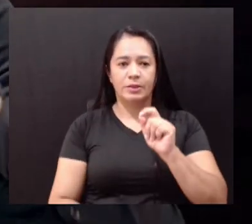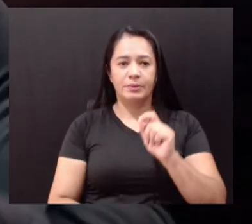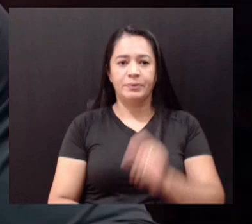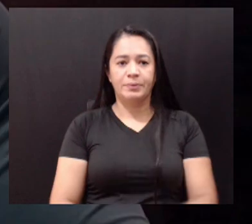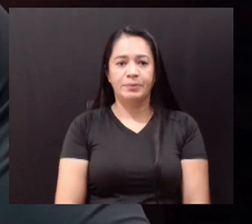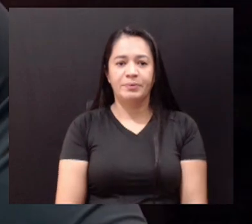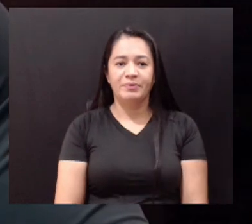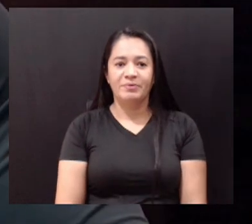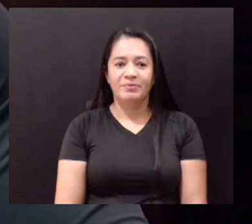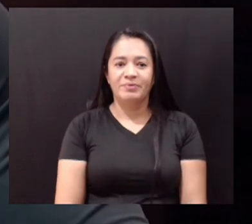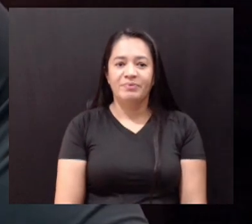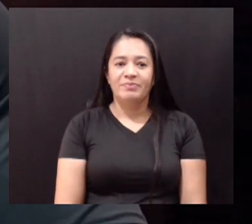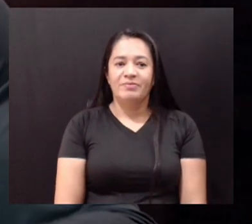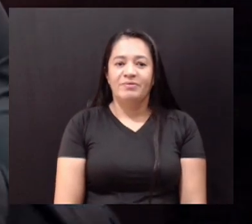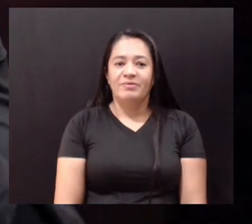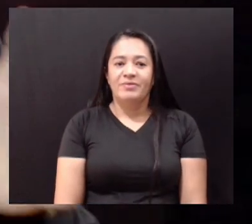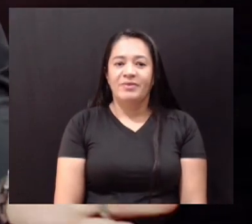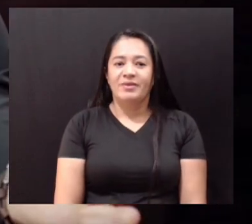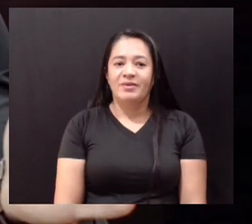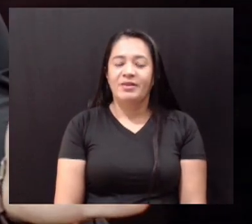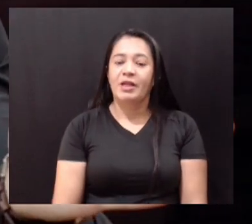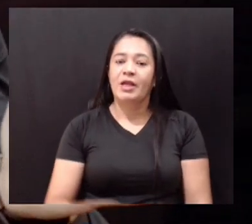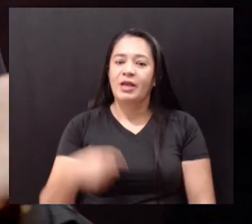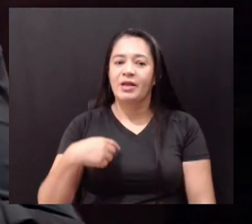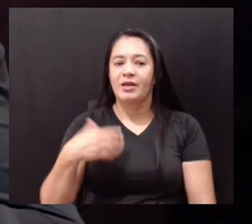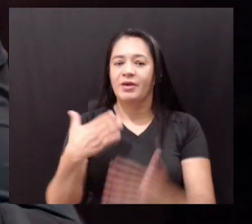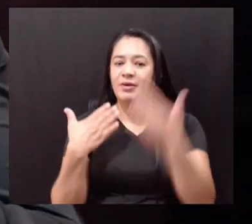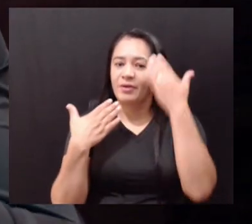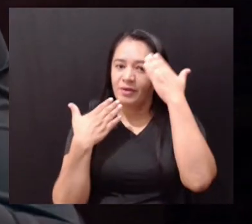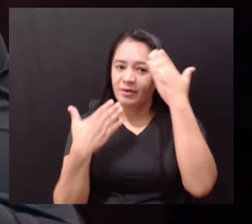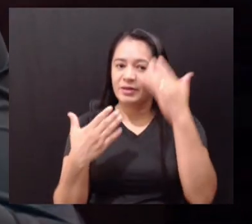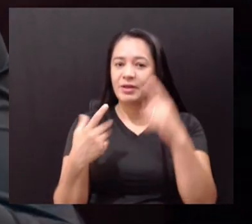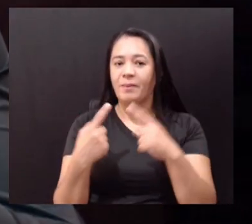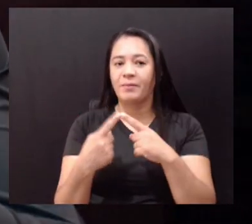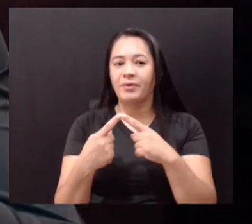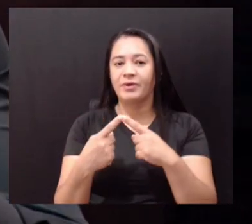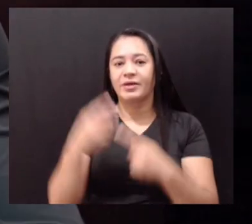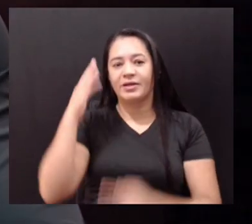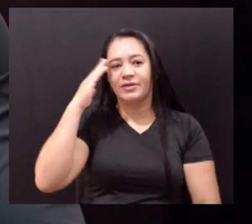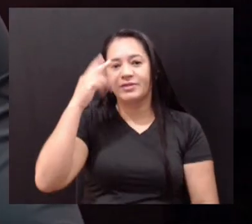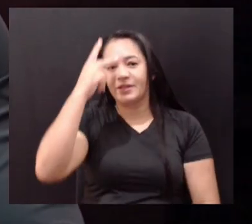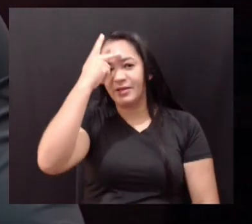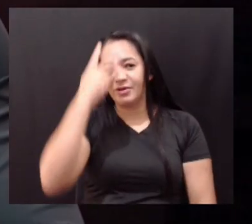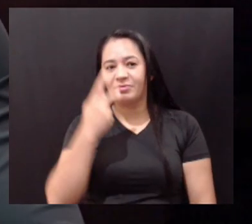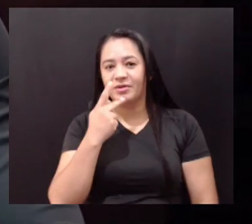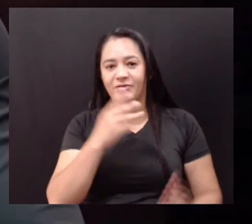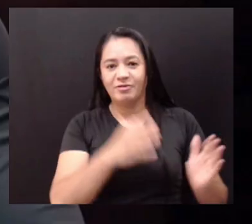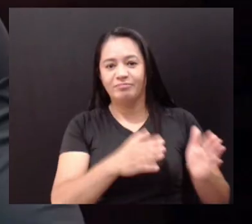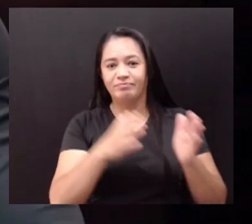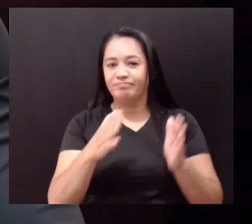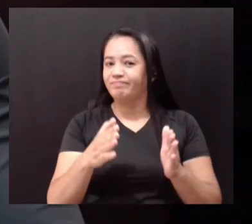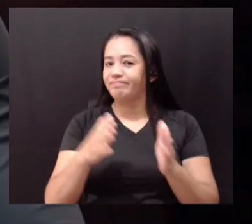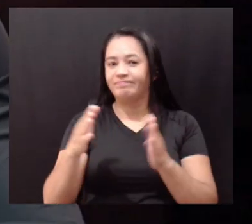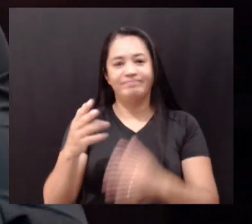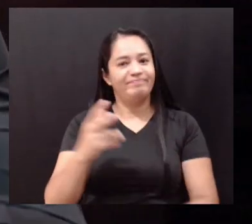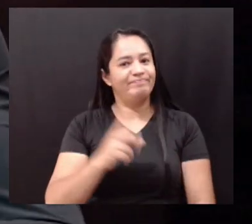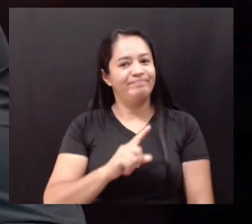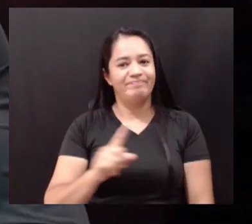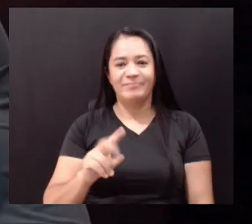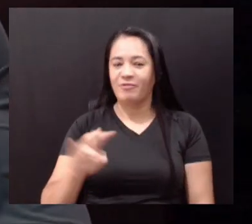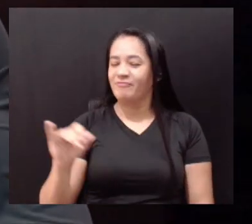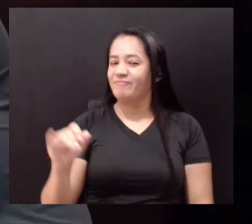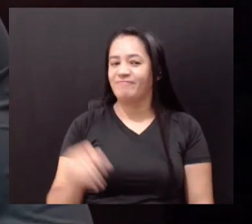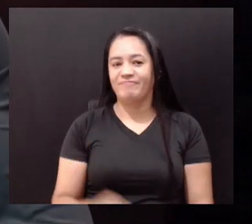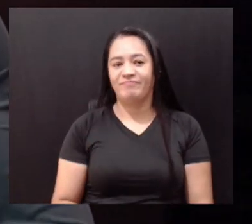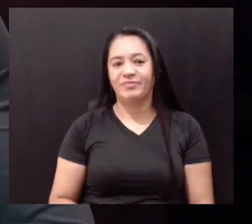Eu inconscientemente agradeço, porque eu já sei que aquele perfil provavelmente não vai passar para as próximas fases, né, mas, Aham. isso depende muito